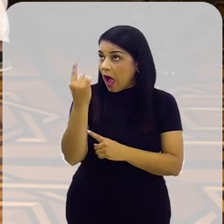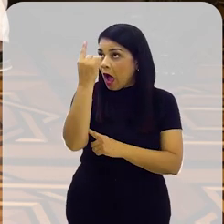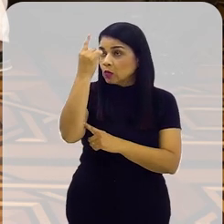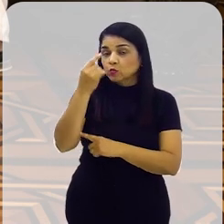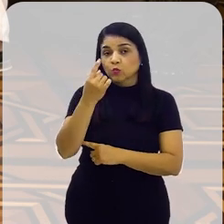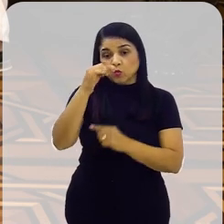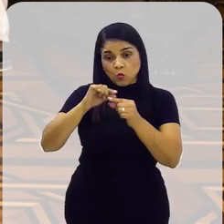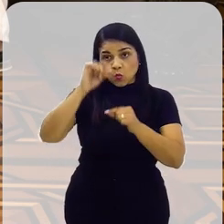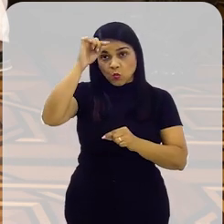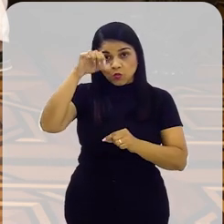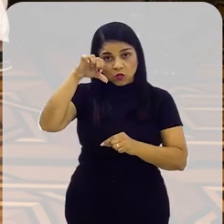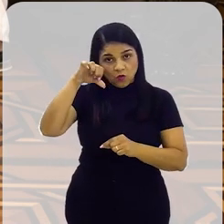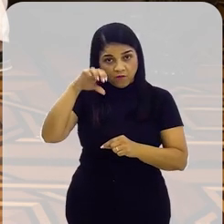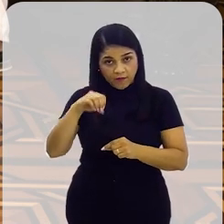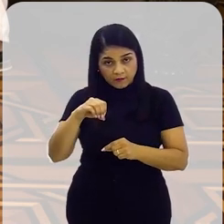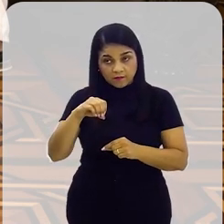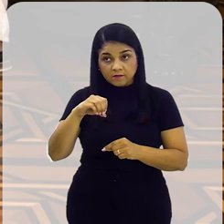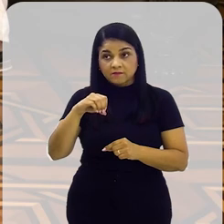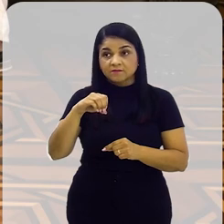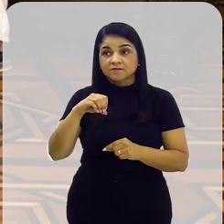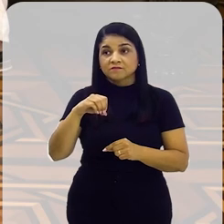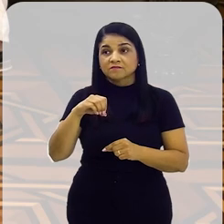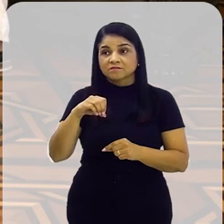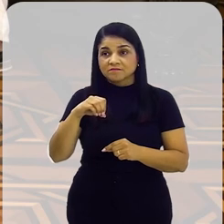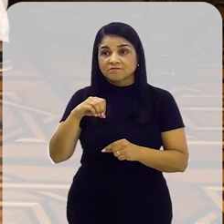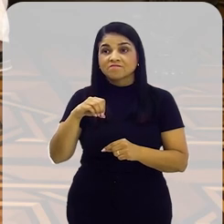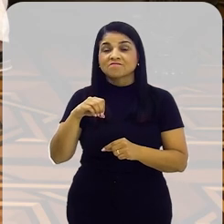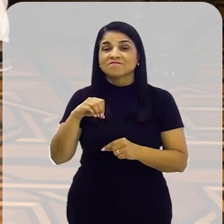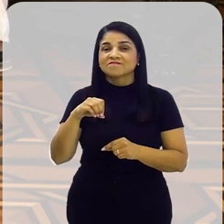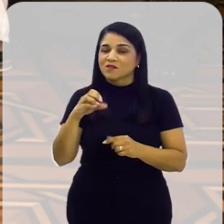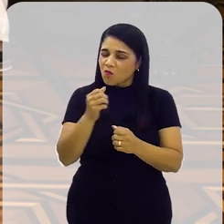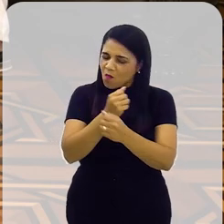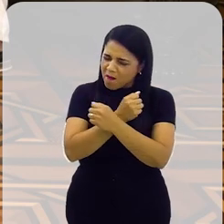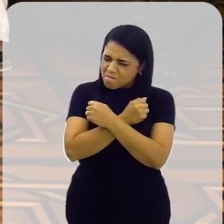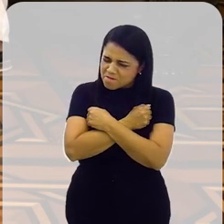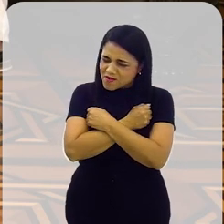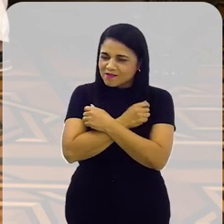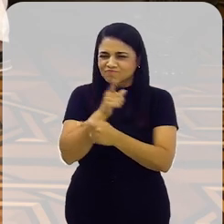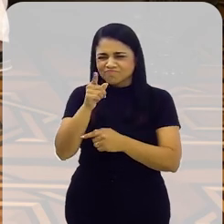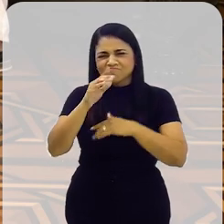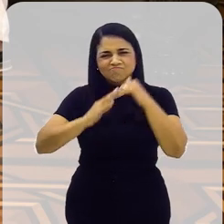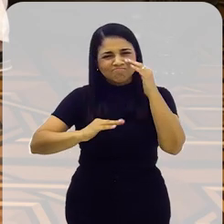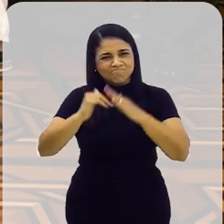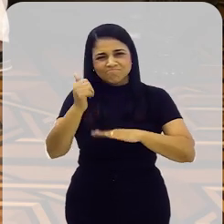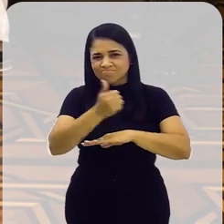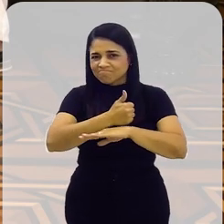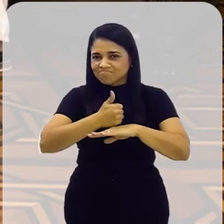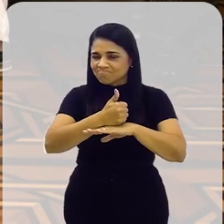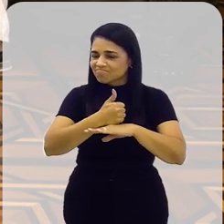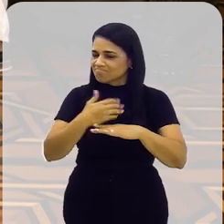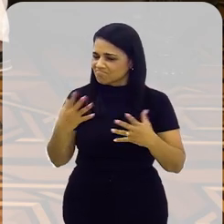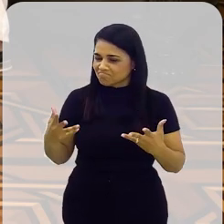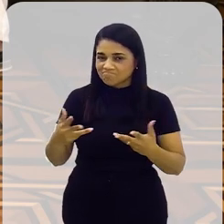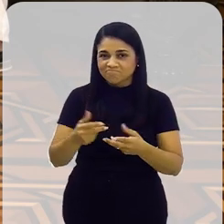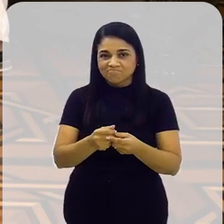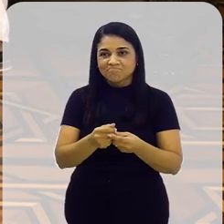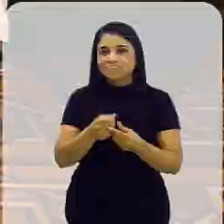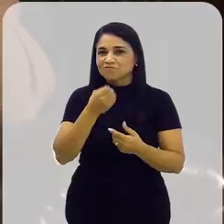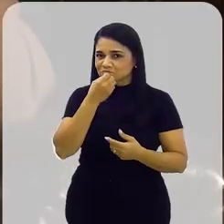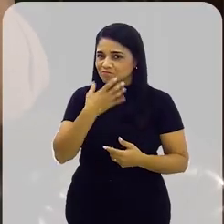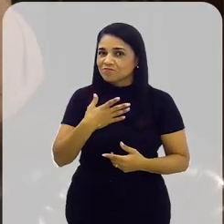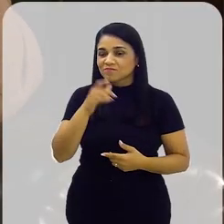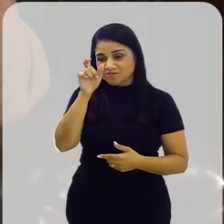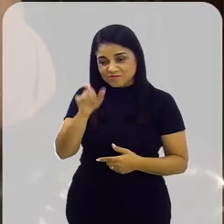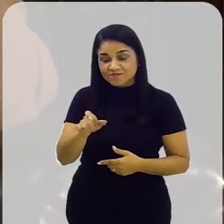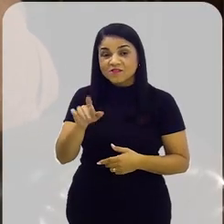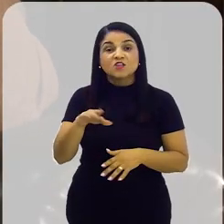1,90m, contrário, né? Miúdo, um abraço no seu coração, Batuta, um profissional de honra, cara muito bom. Deixa eu falar